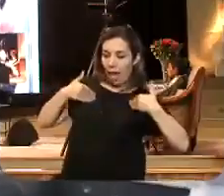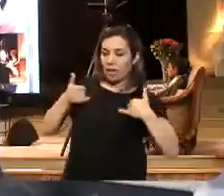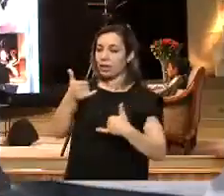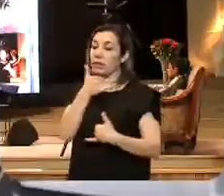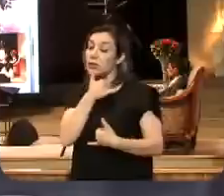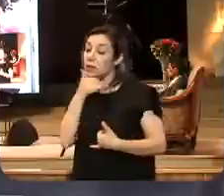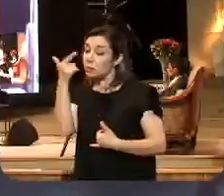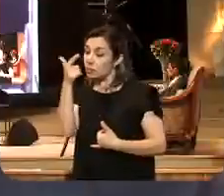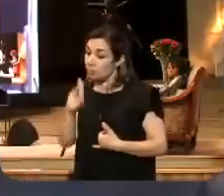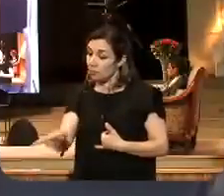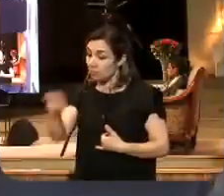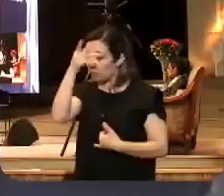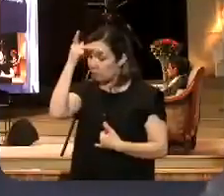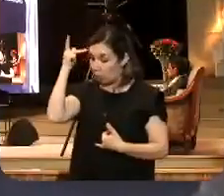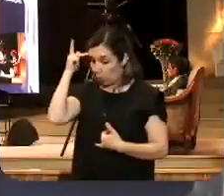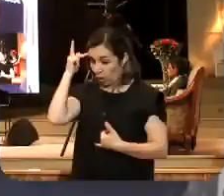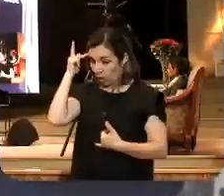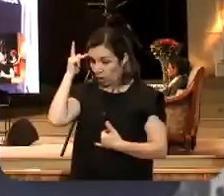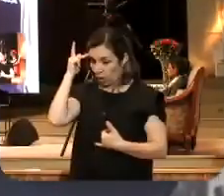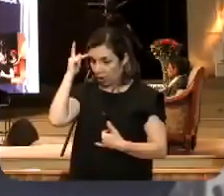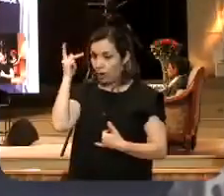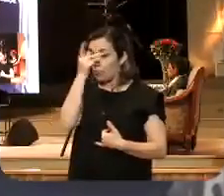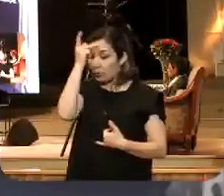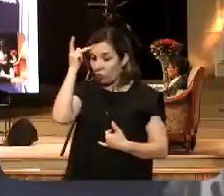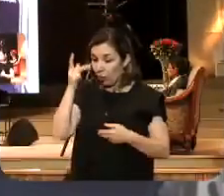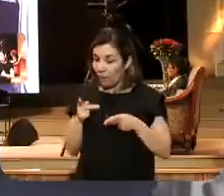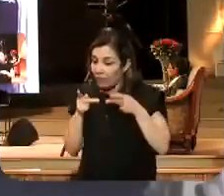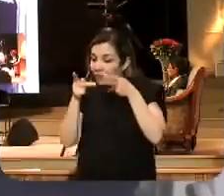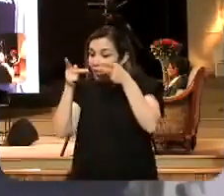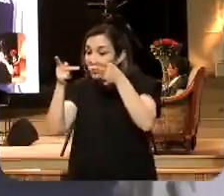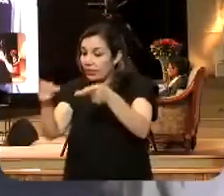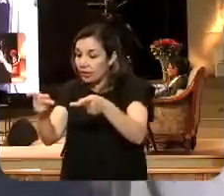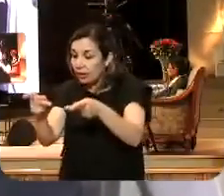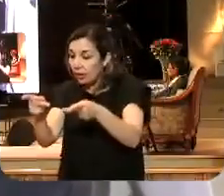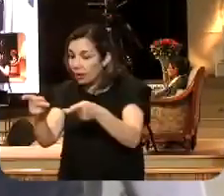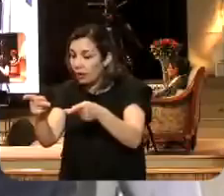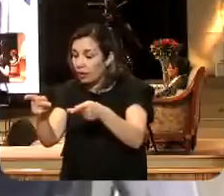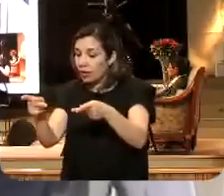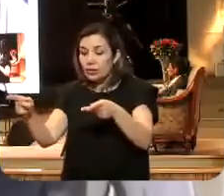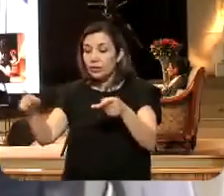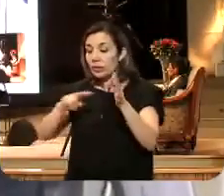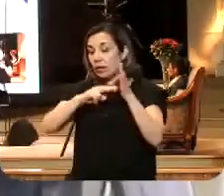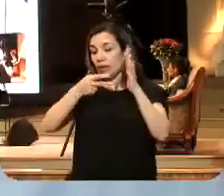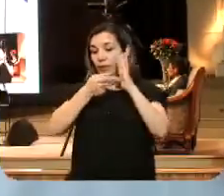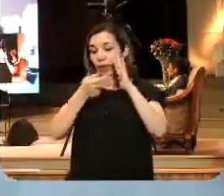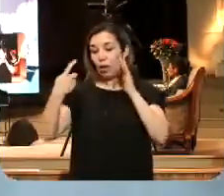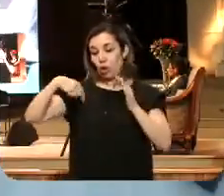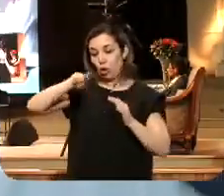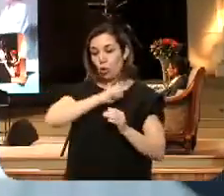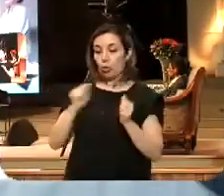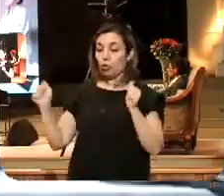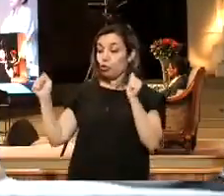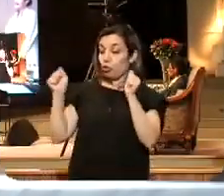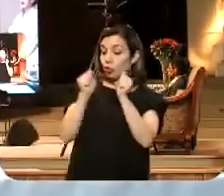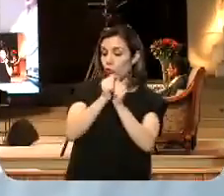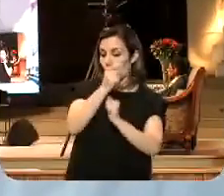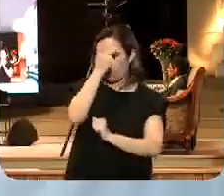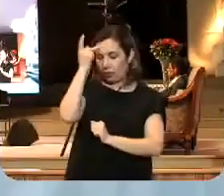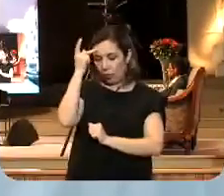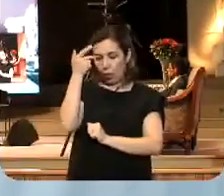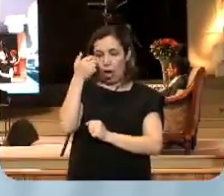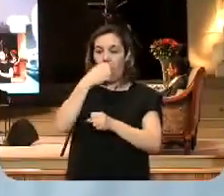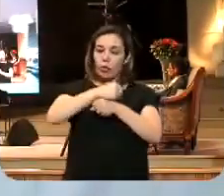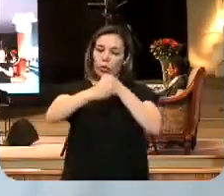mais. Quem se faz presente é gente presente. 2018 foi um